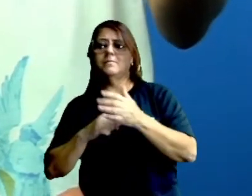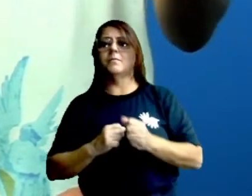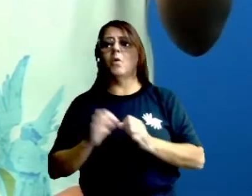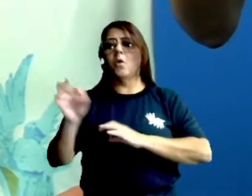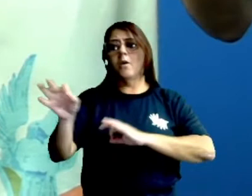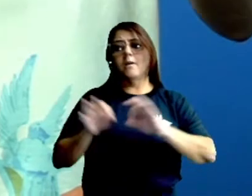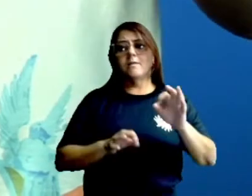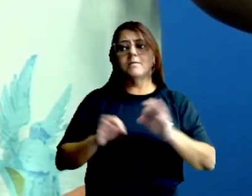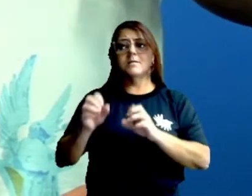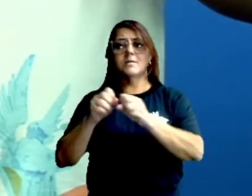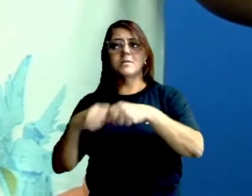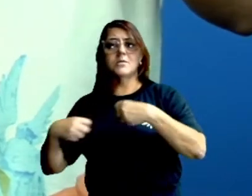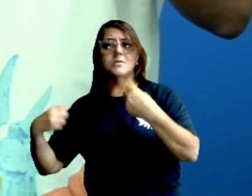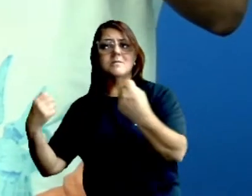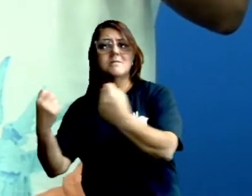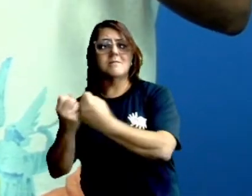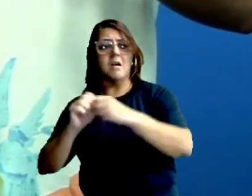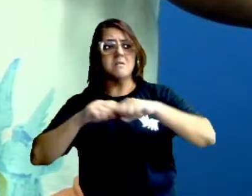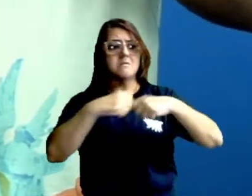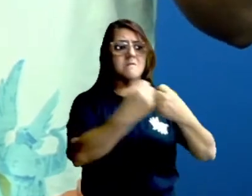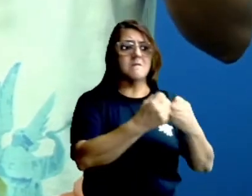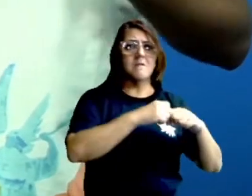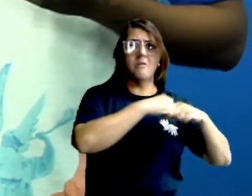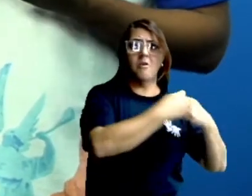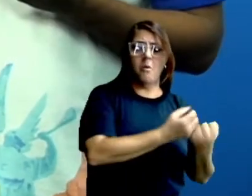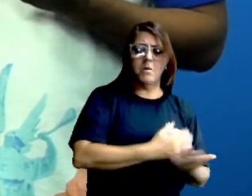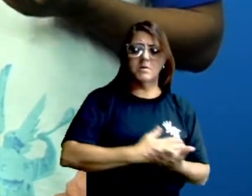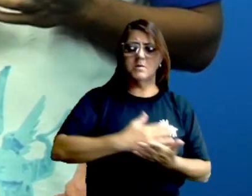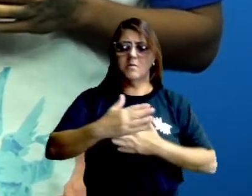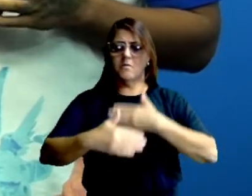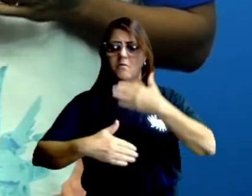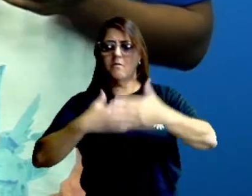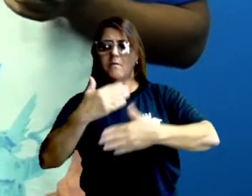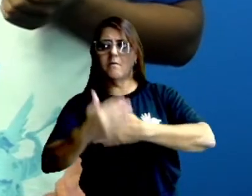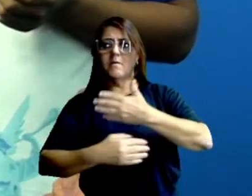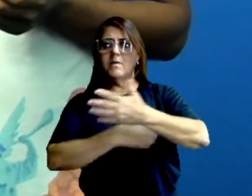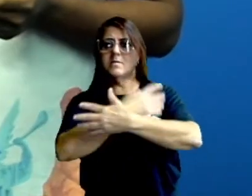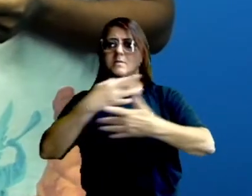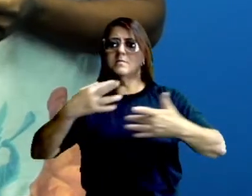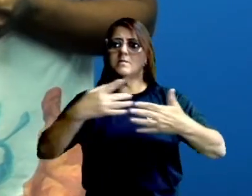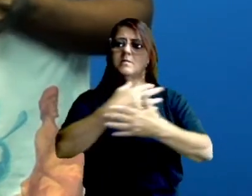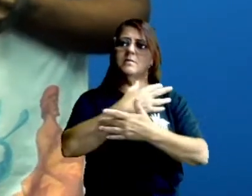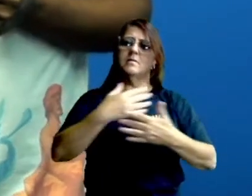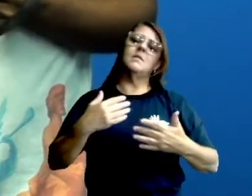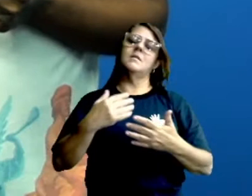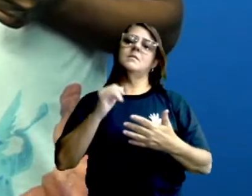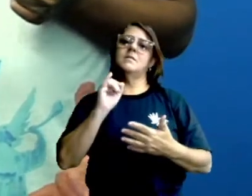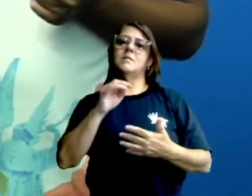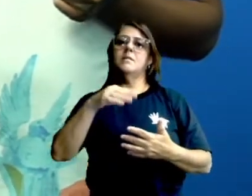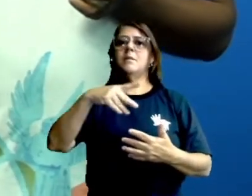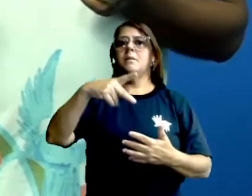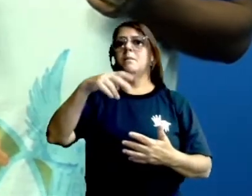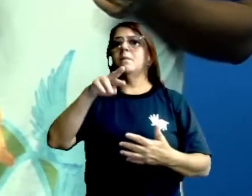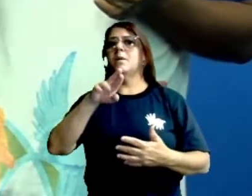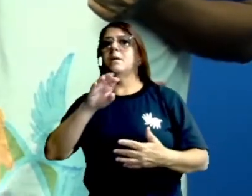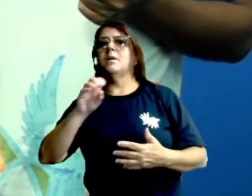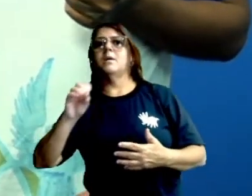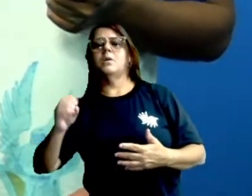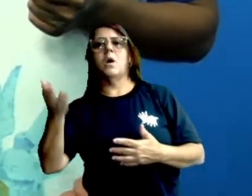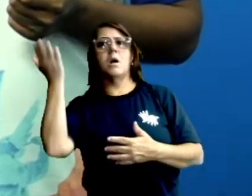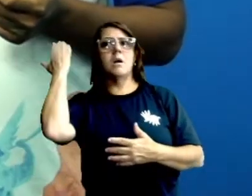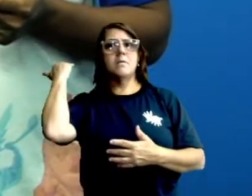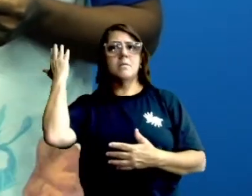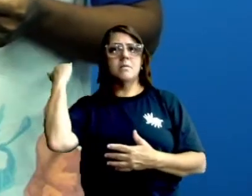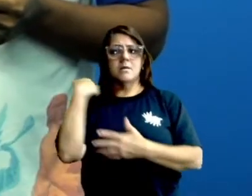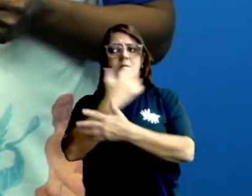sociedade, tá? Eles começam a desenvolver cidades e impérios. Então, os historiadores, eles acreditam que as